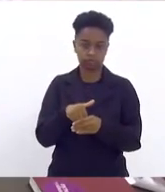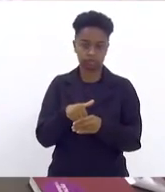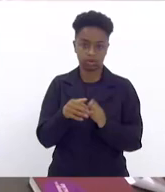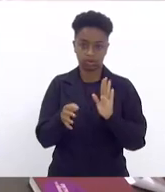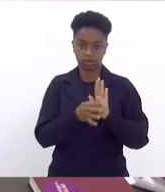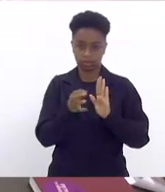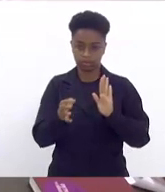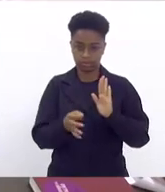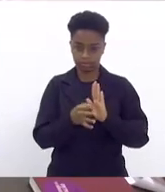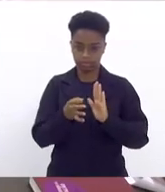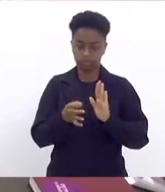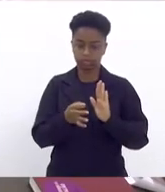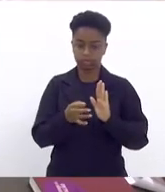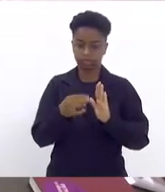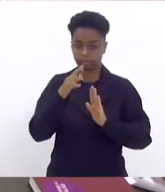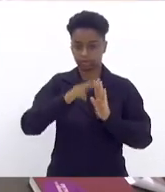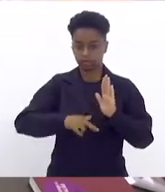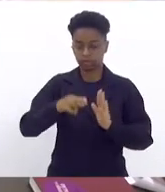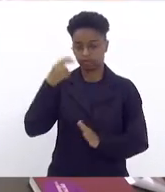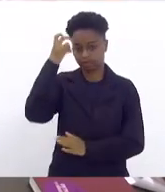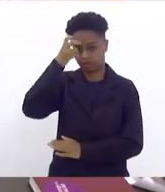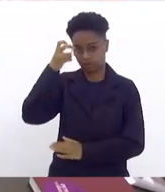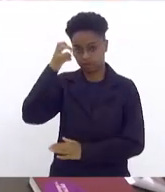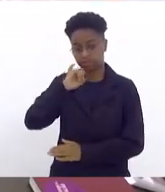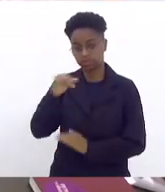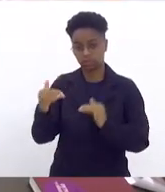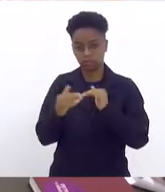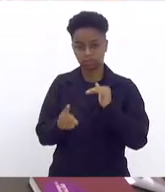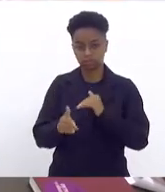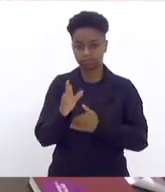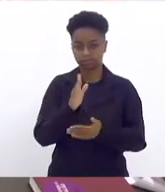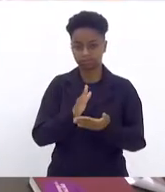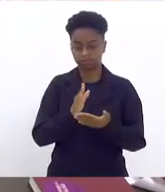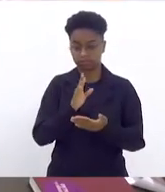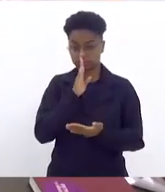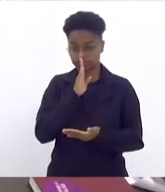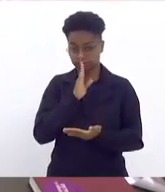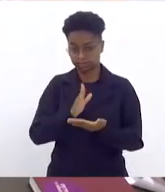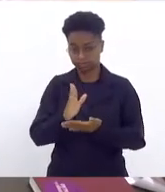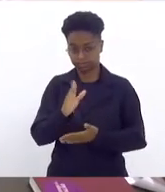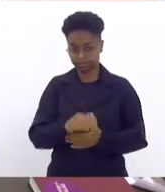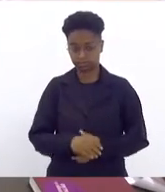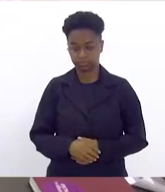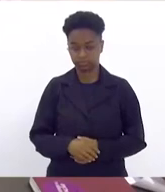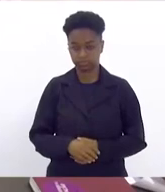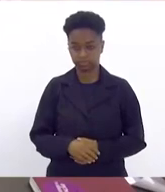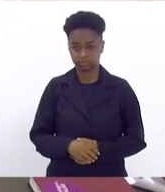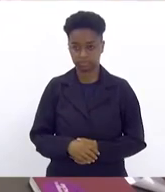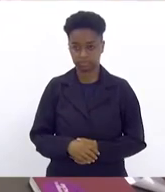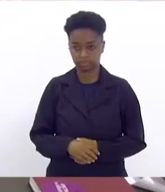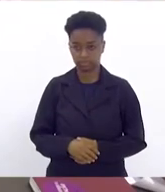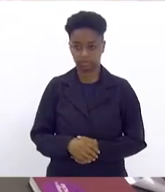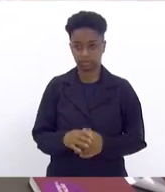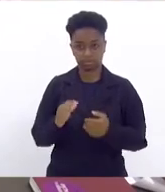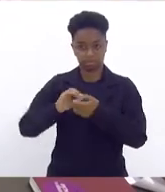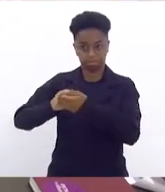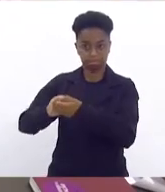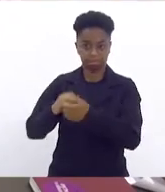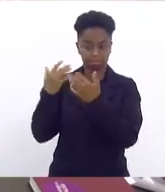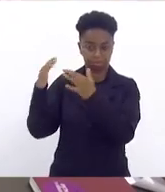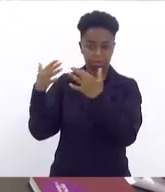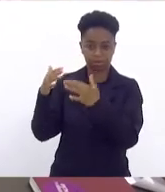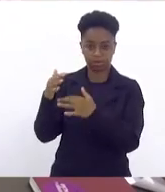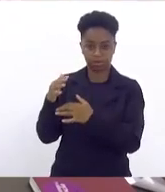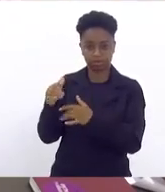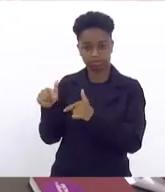da relatora deputada Verônica. Senhores que aprovam, permaneçam como estão. Aprovado, saudando a iniciativa, deputado Flávio